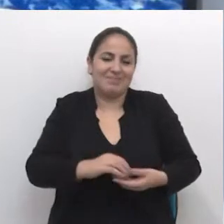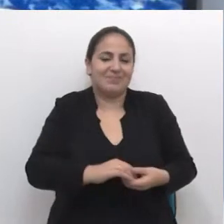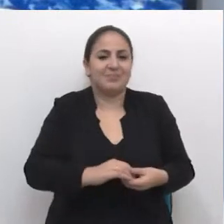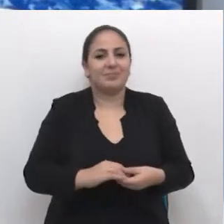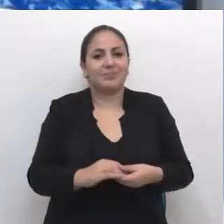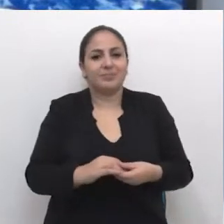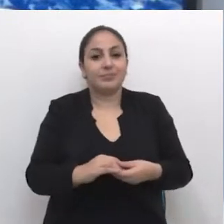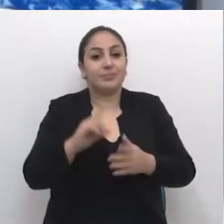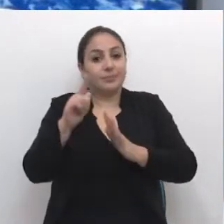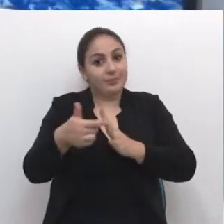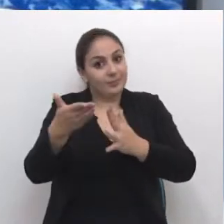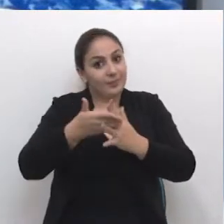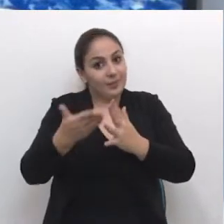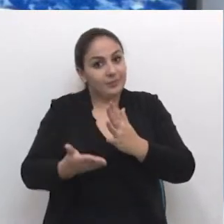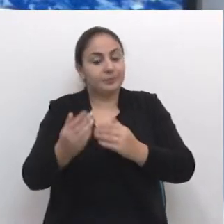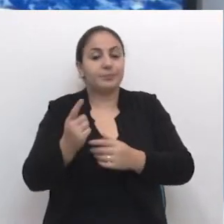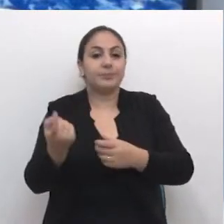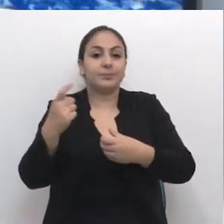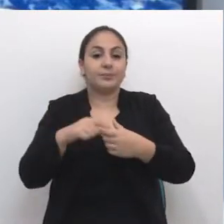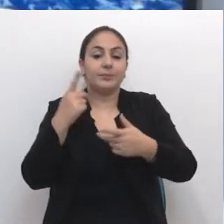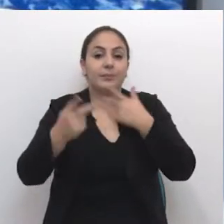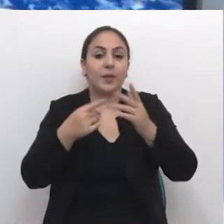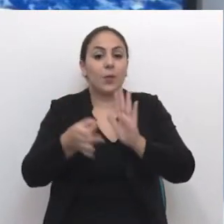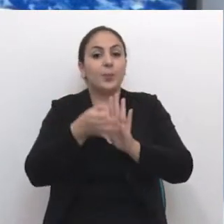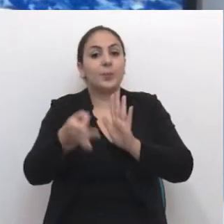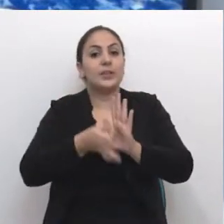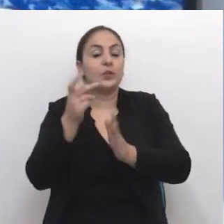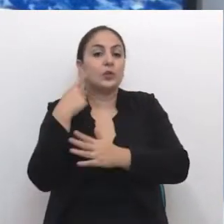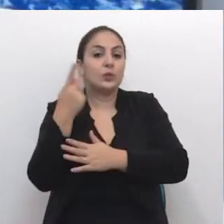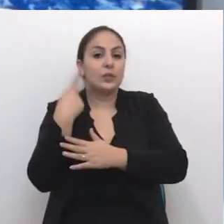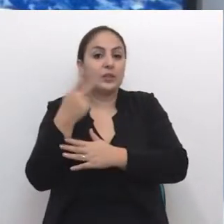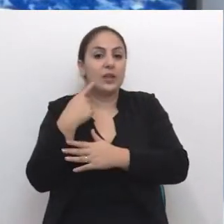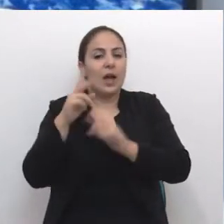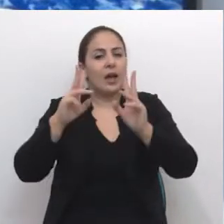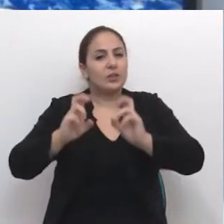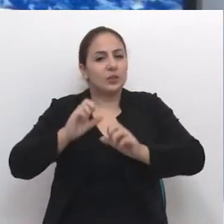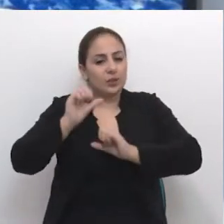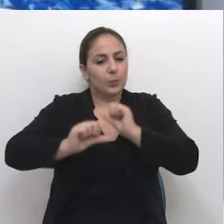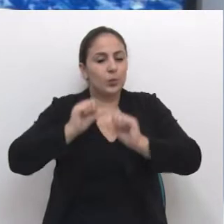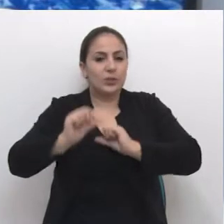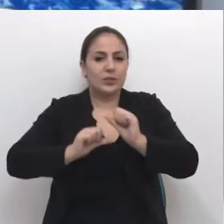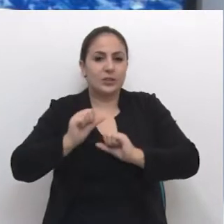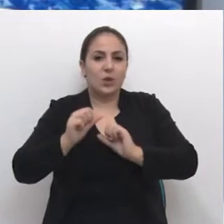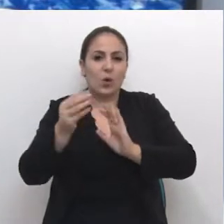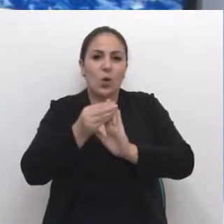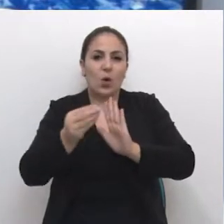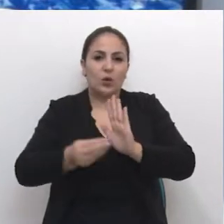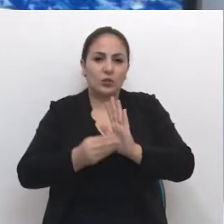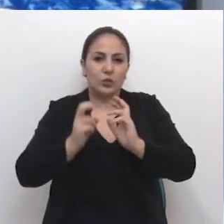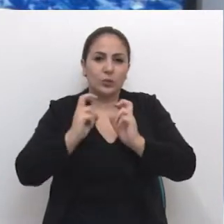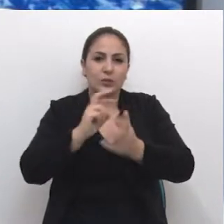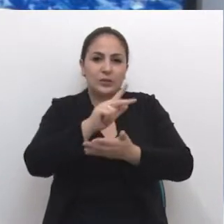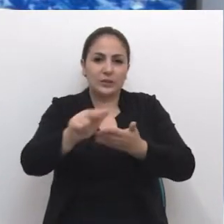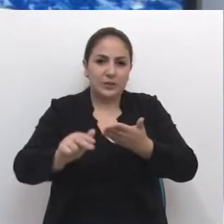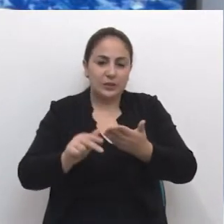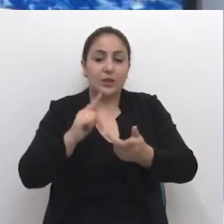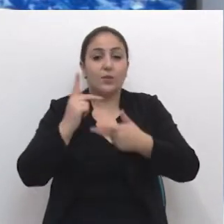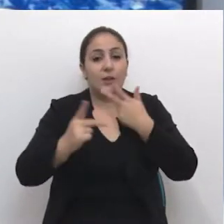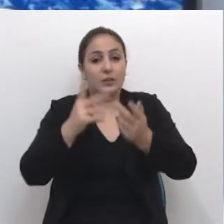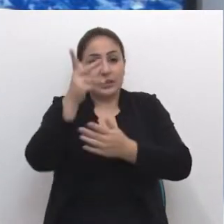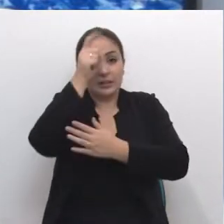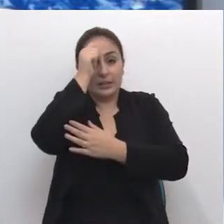no próximo bloco nós vamos repercutir a opinião dos vereadores sobre as alterações no Código de Trânsito que estão